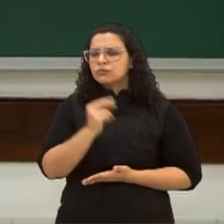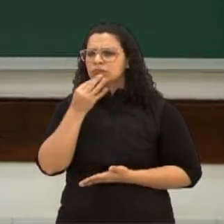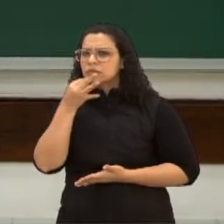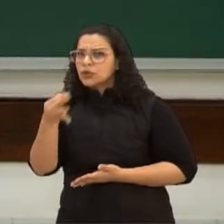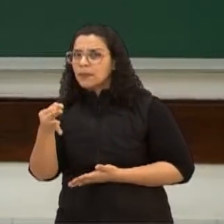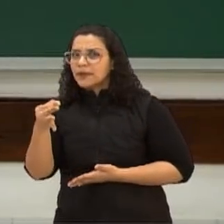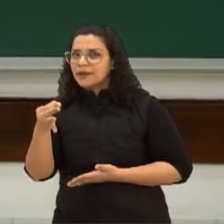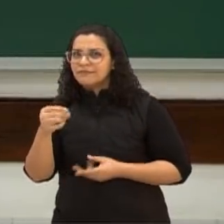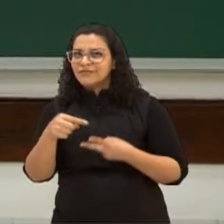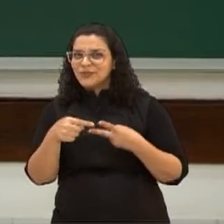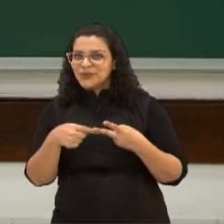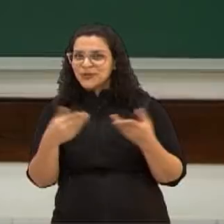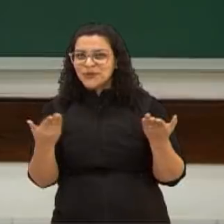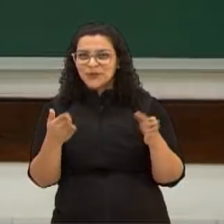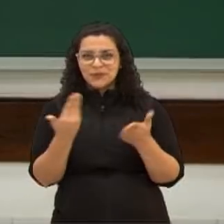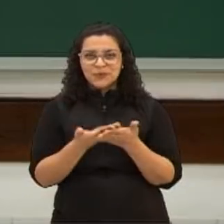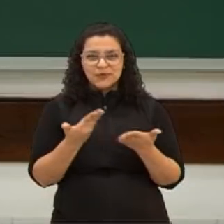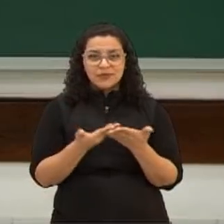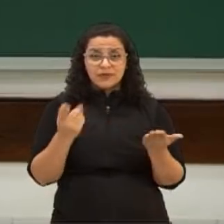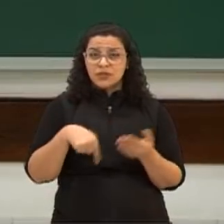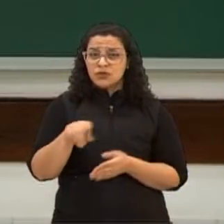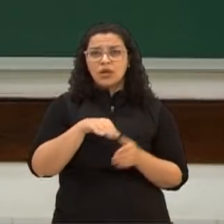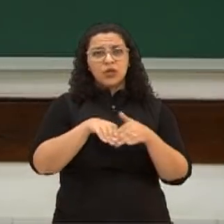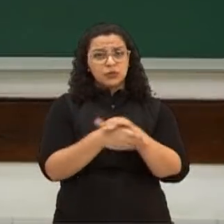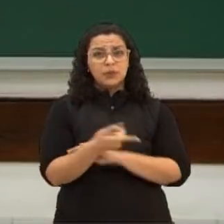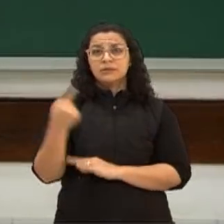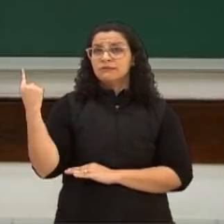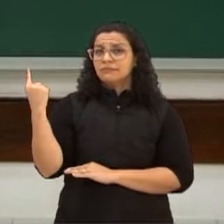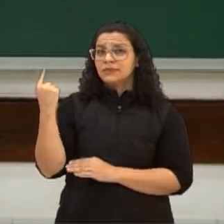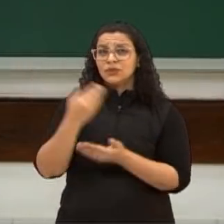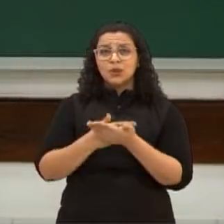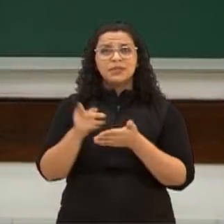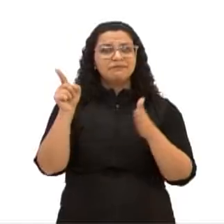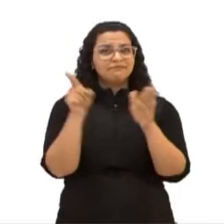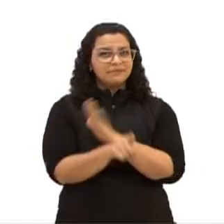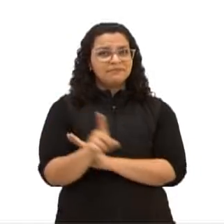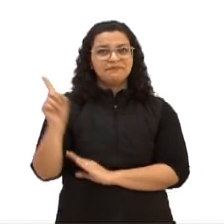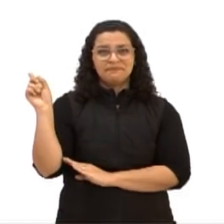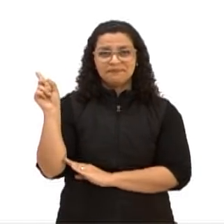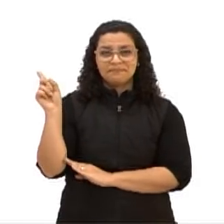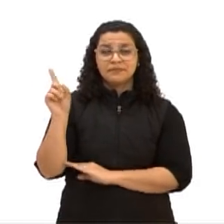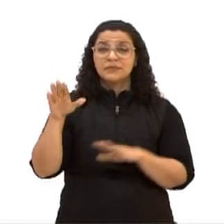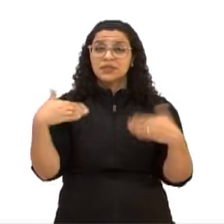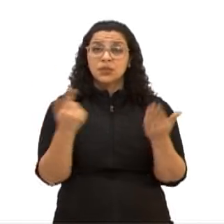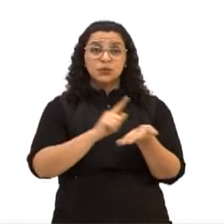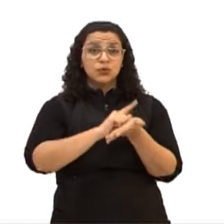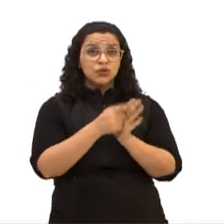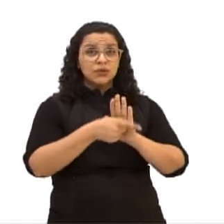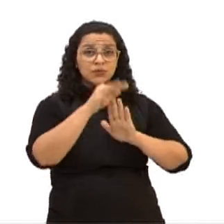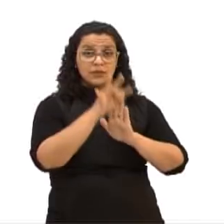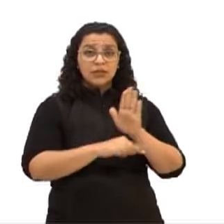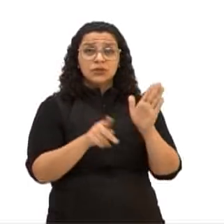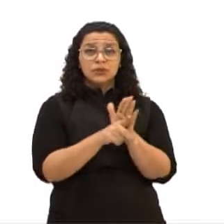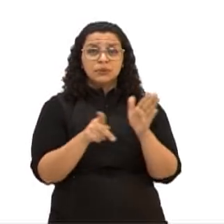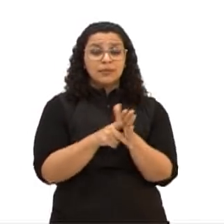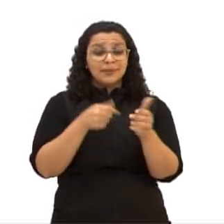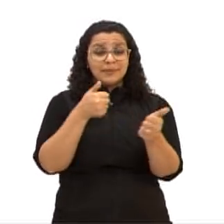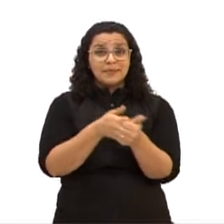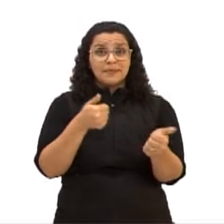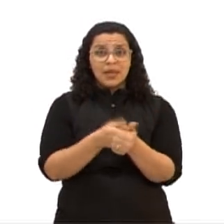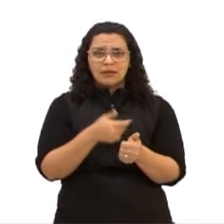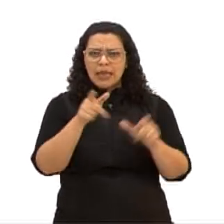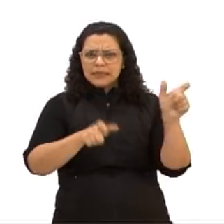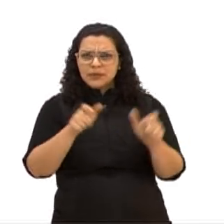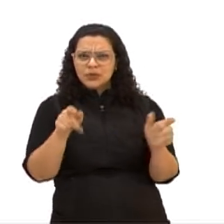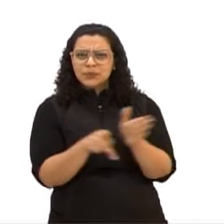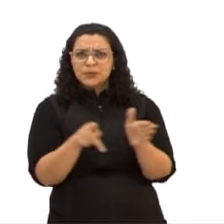vamos fazer na nossa aula de hoje. Como vocês já estão acostumados, nós vamos com um quiz. Um gênero textual que aproximou os